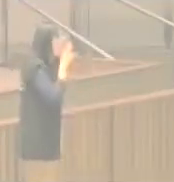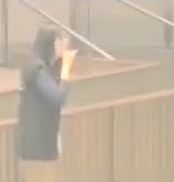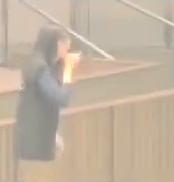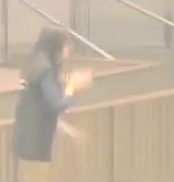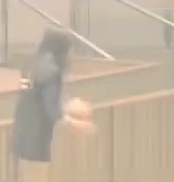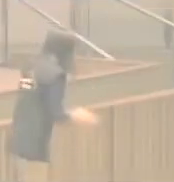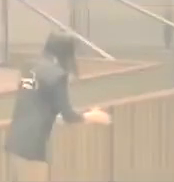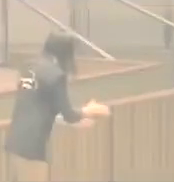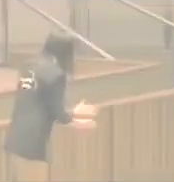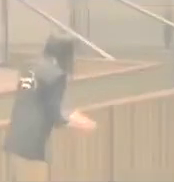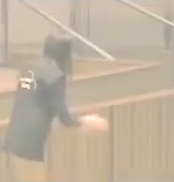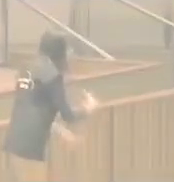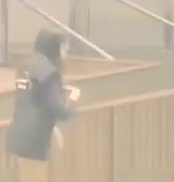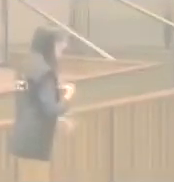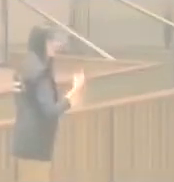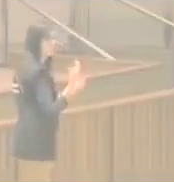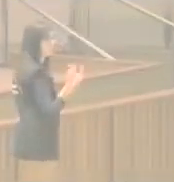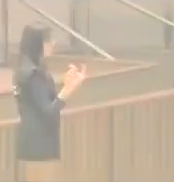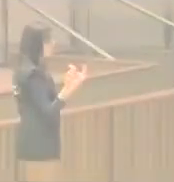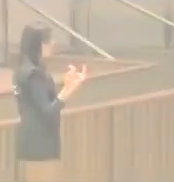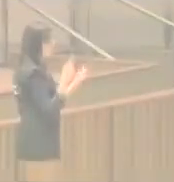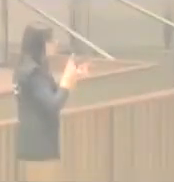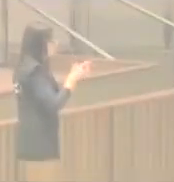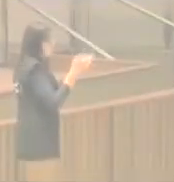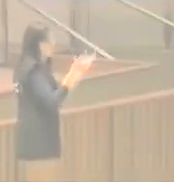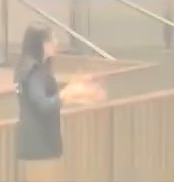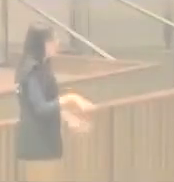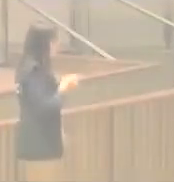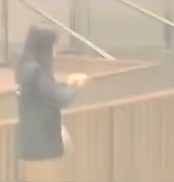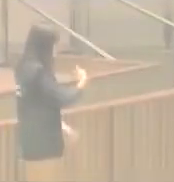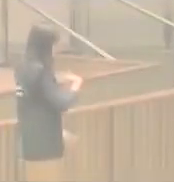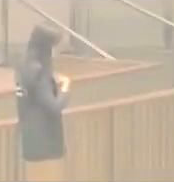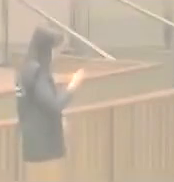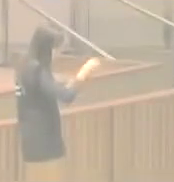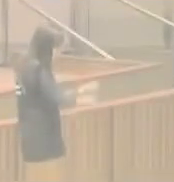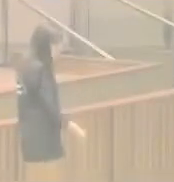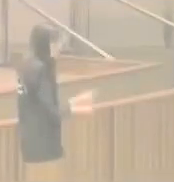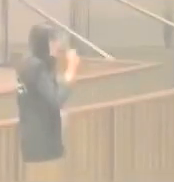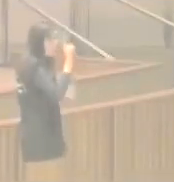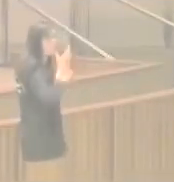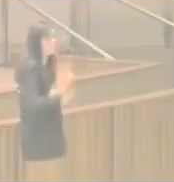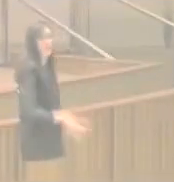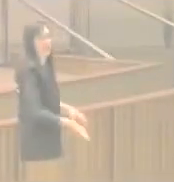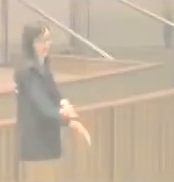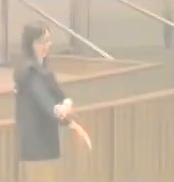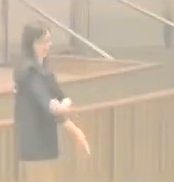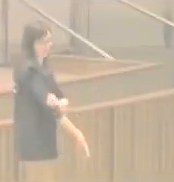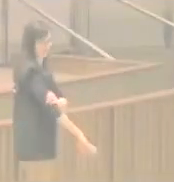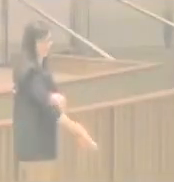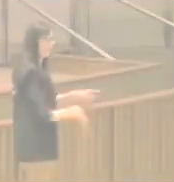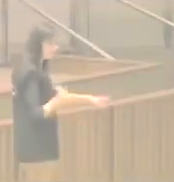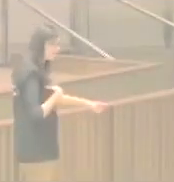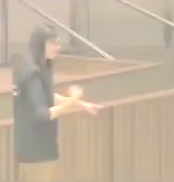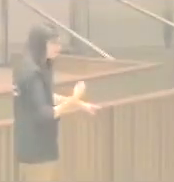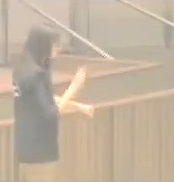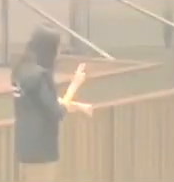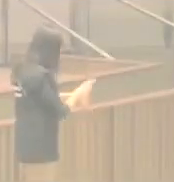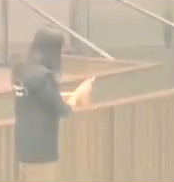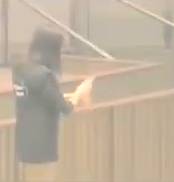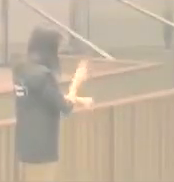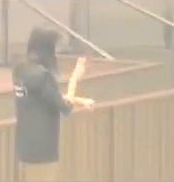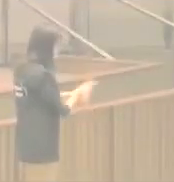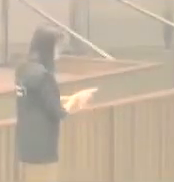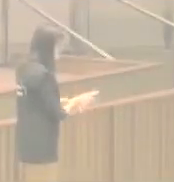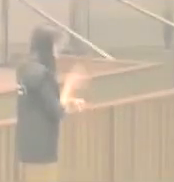filho, mas que não quer ver a destruição do seu filho. Mas quando ele enxerga no coração